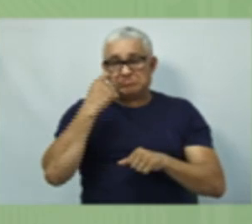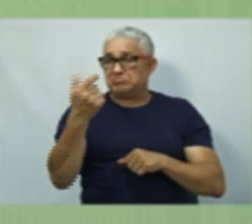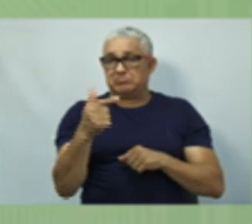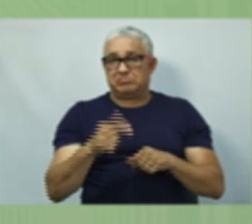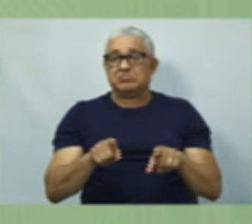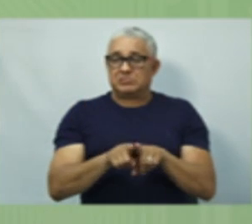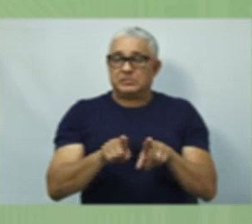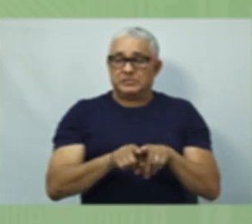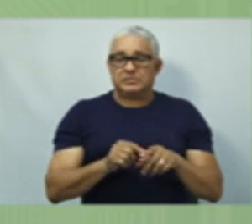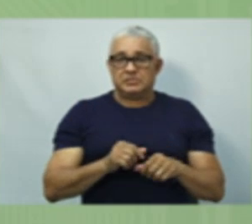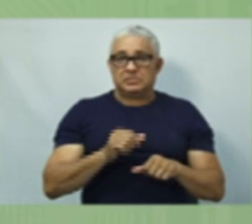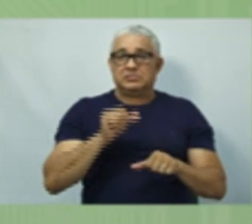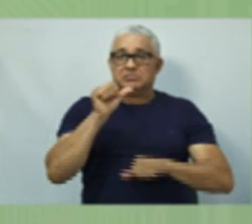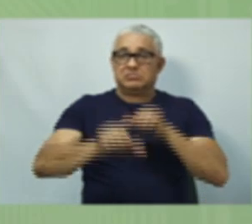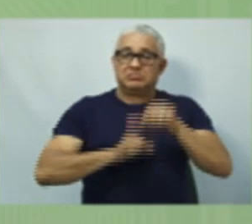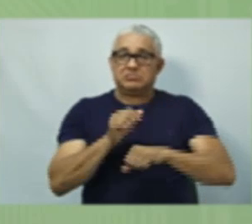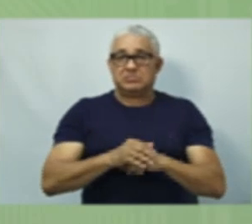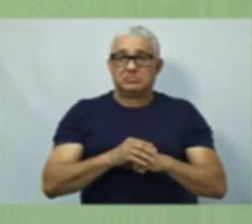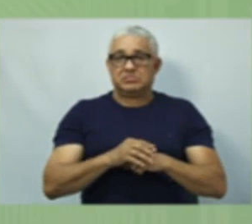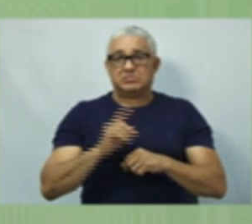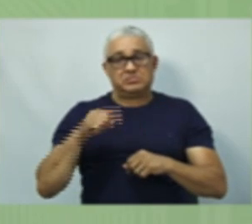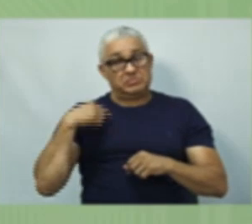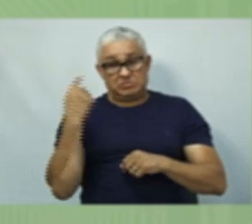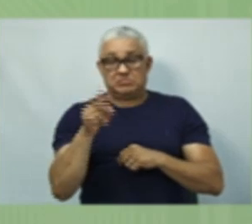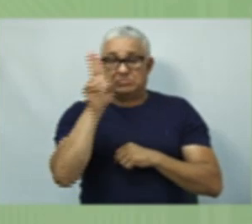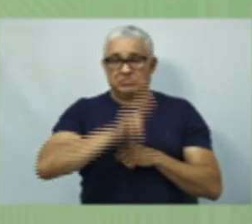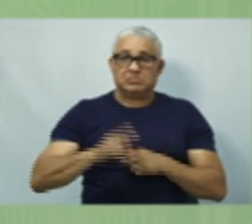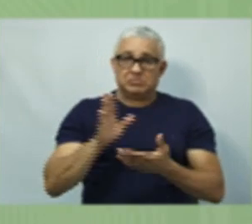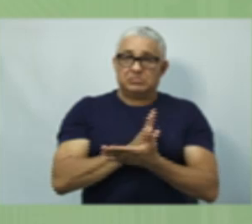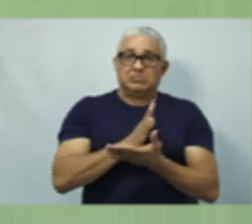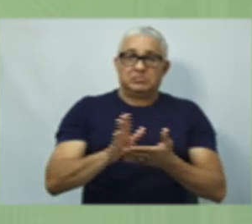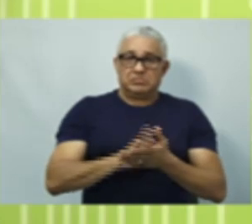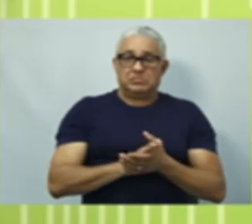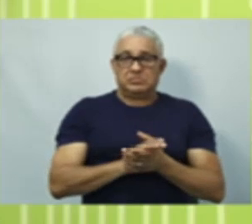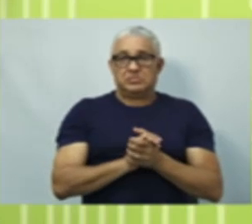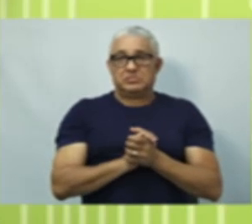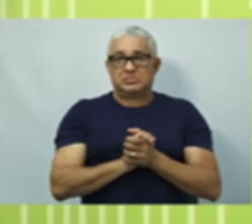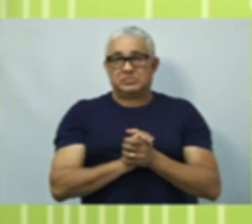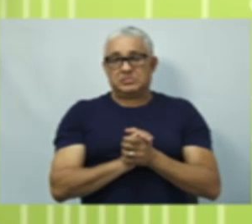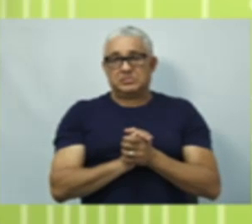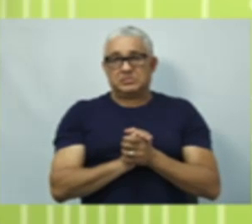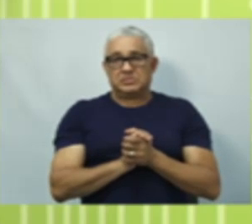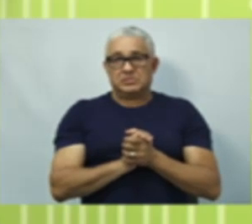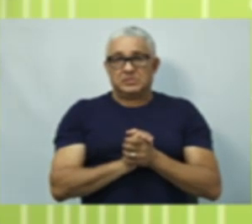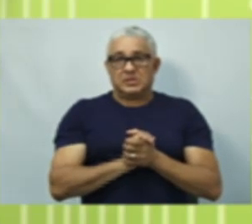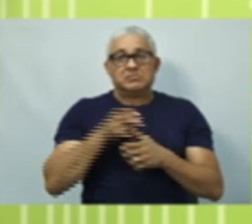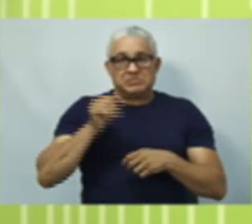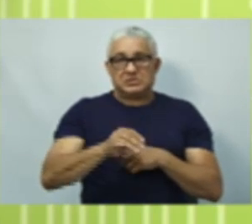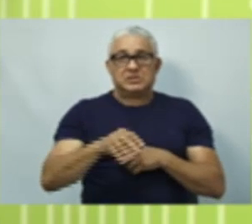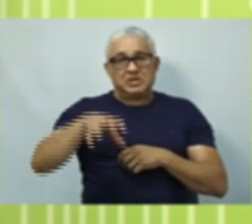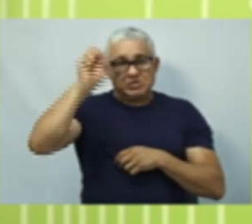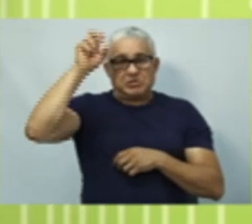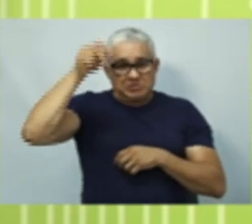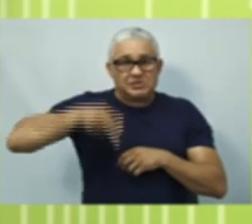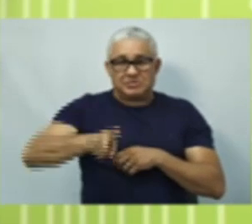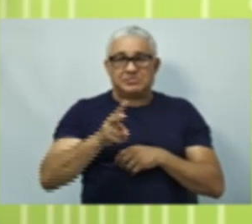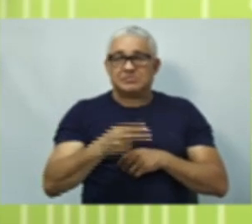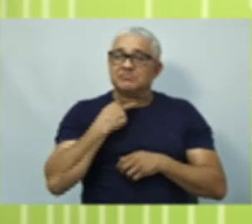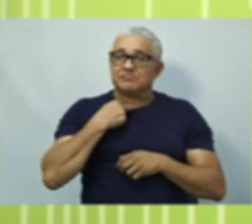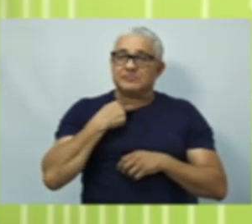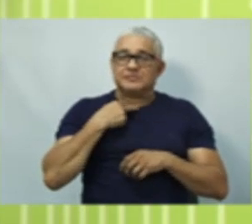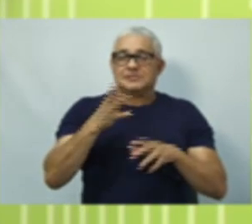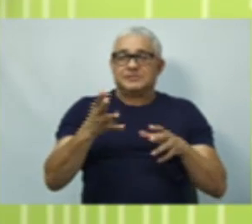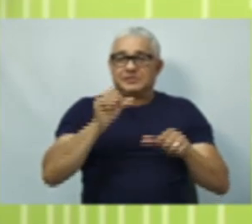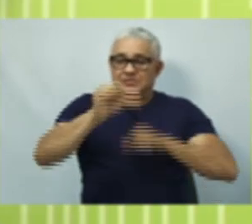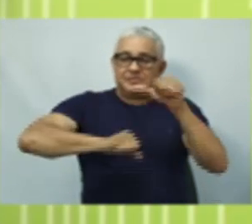vezes muitos de nós utilizamos. Em time que está ganhando não se mexe, mas às vezes o time está ganhando só de 1-0